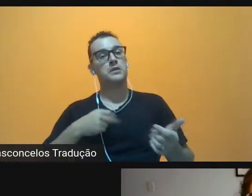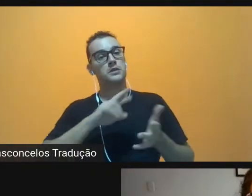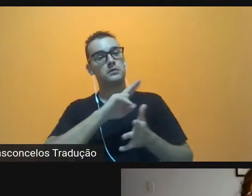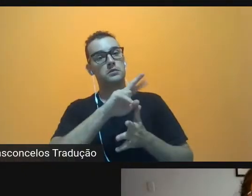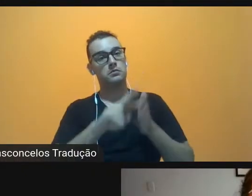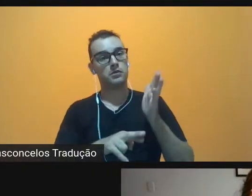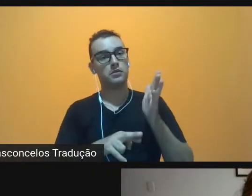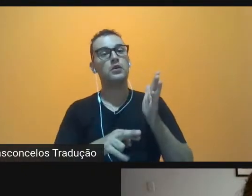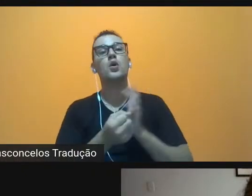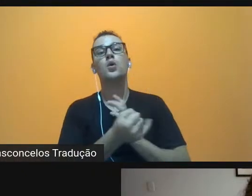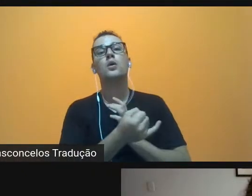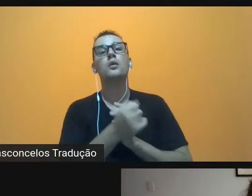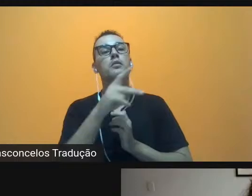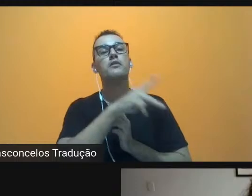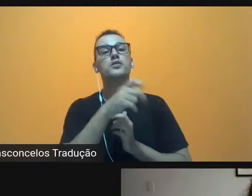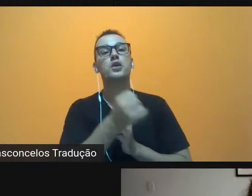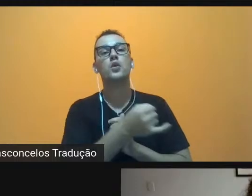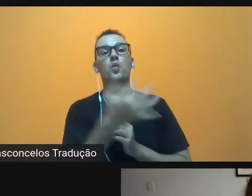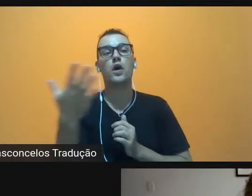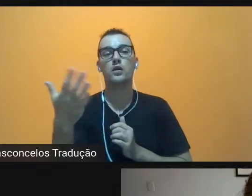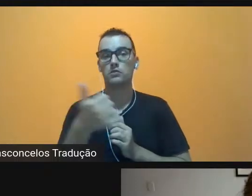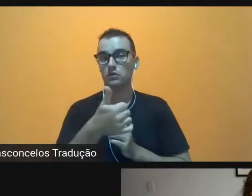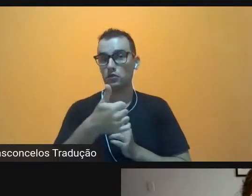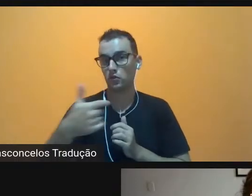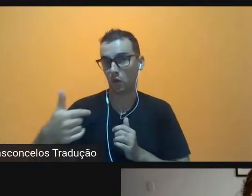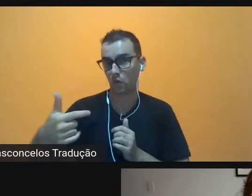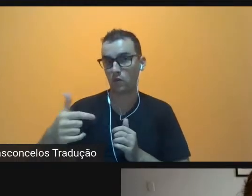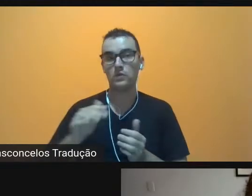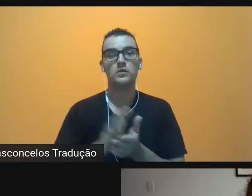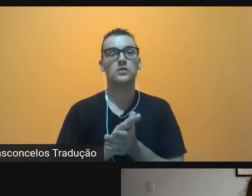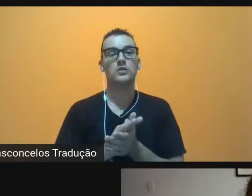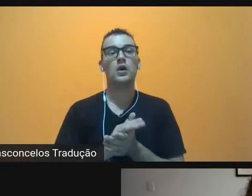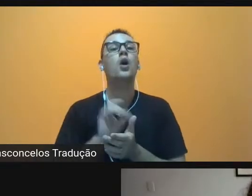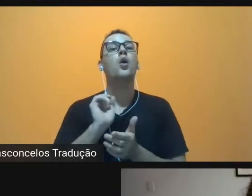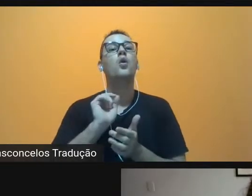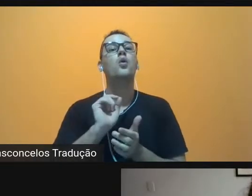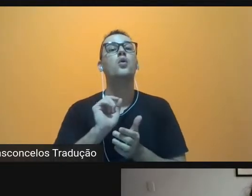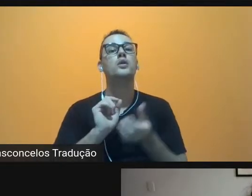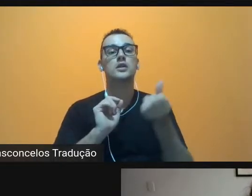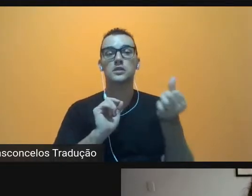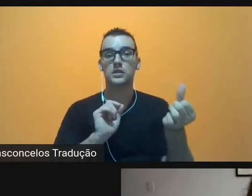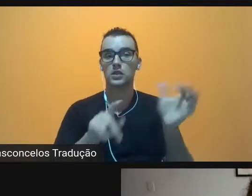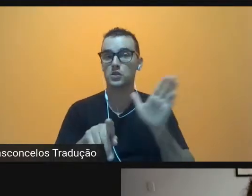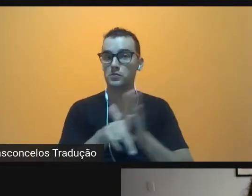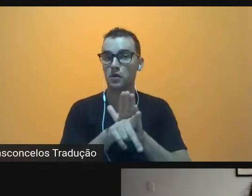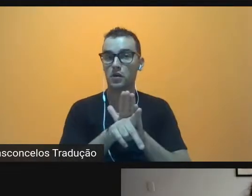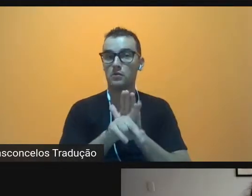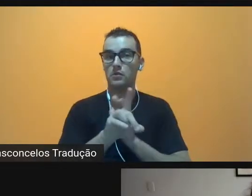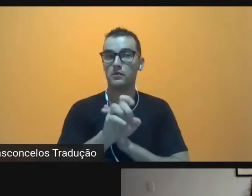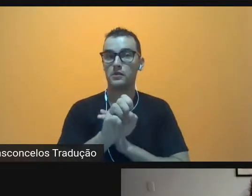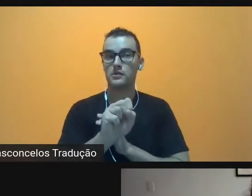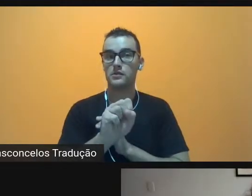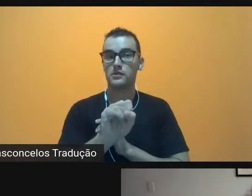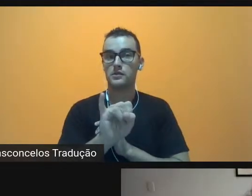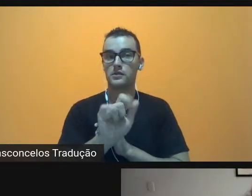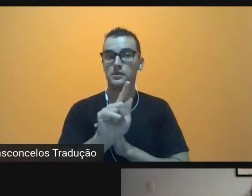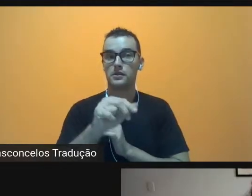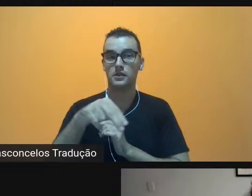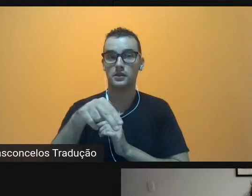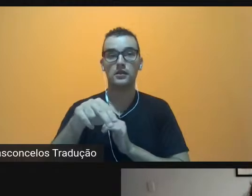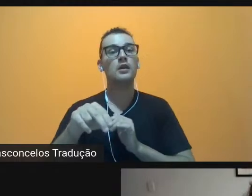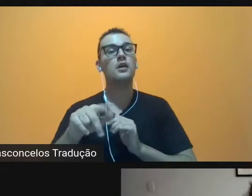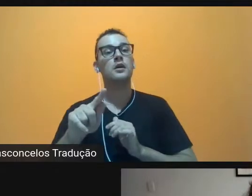12 professores, né, e 6 designers instrucionais, e aí os designers, eles eram de outros